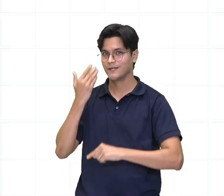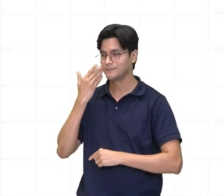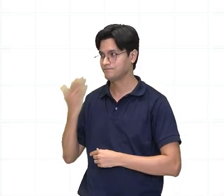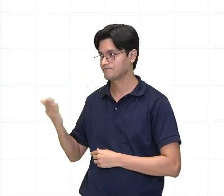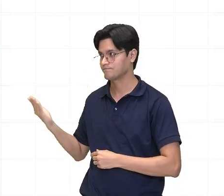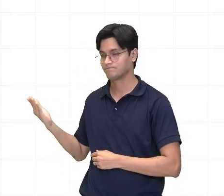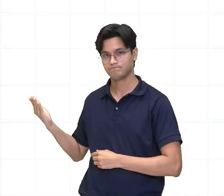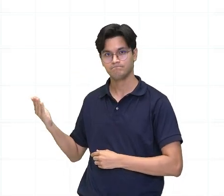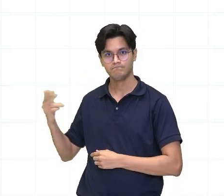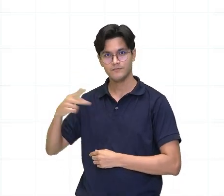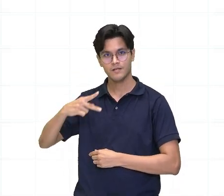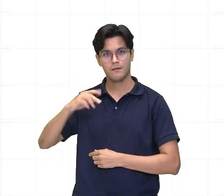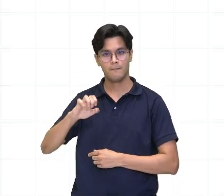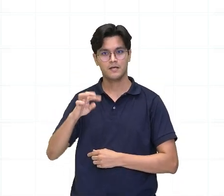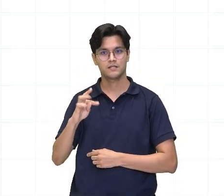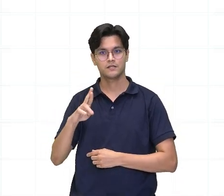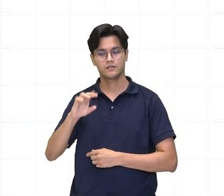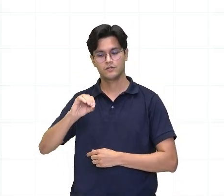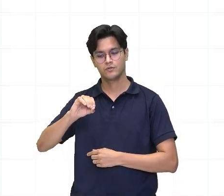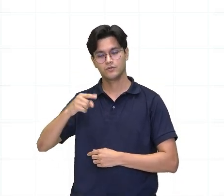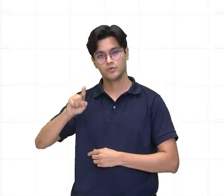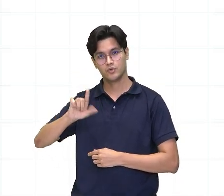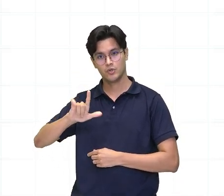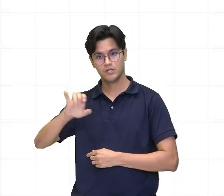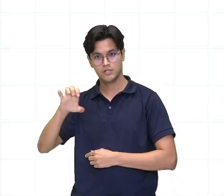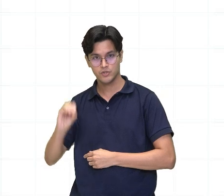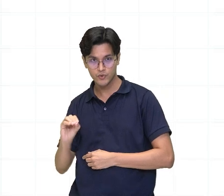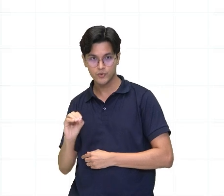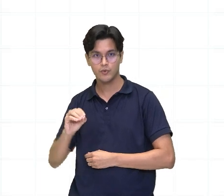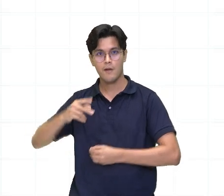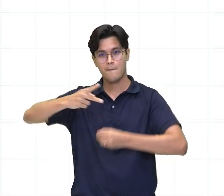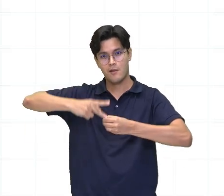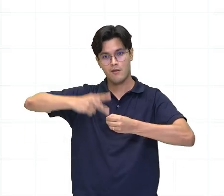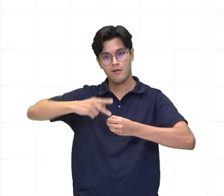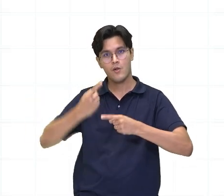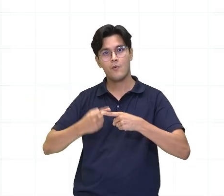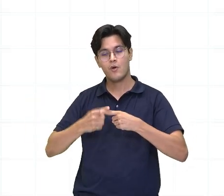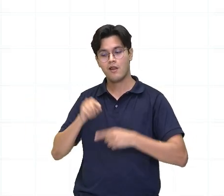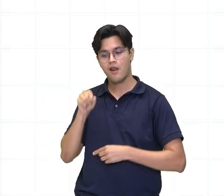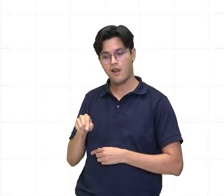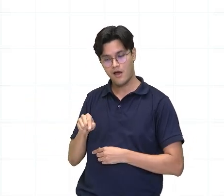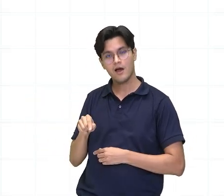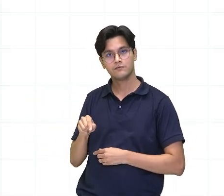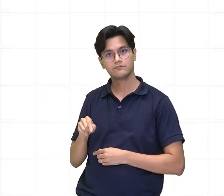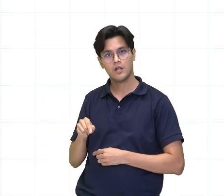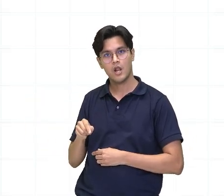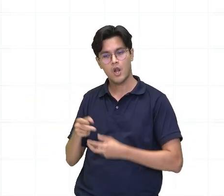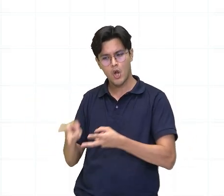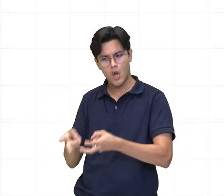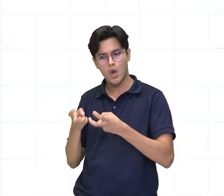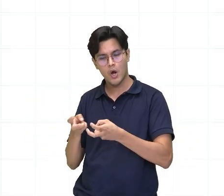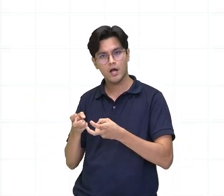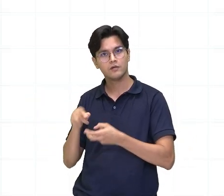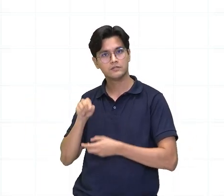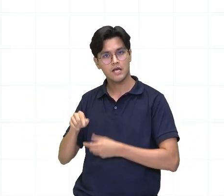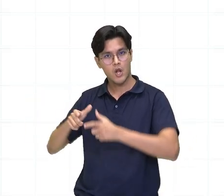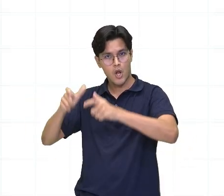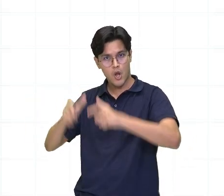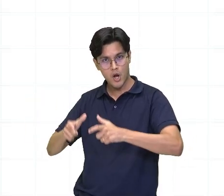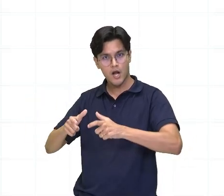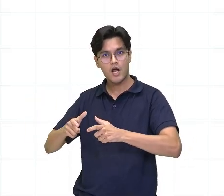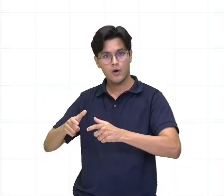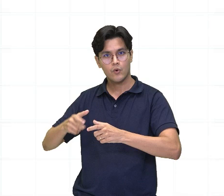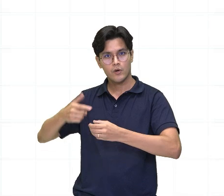maior aplicação comercial, pois nas refinarias ele passa por um processo em que são obtidos, né,